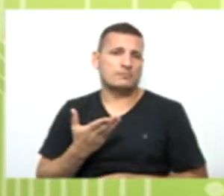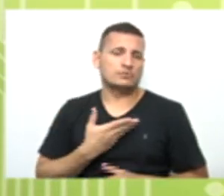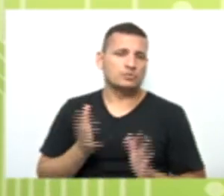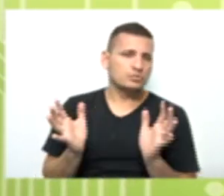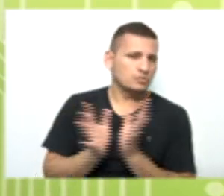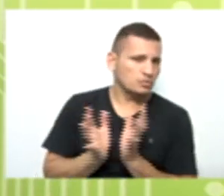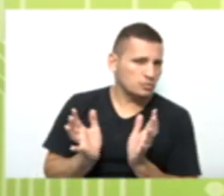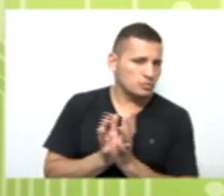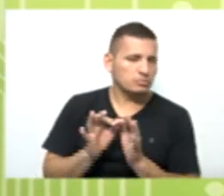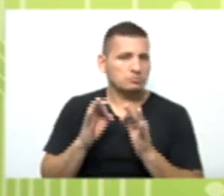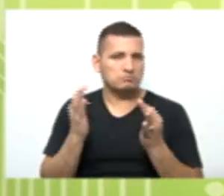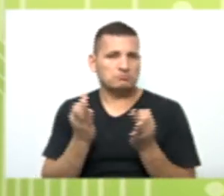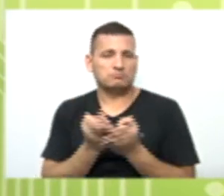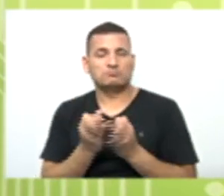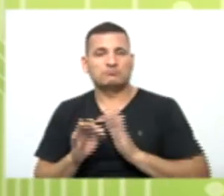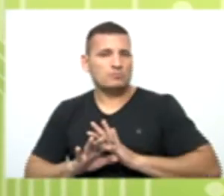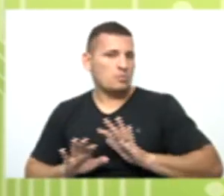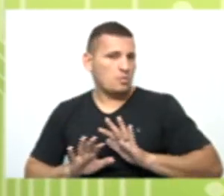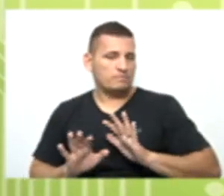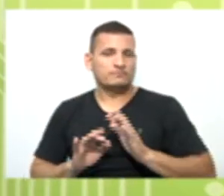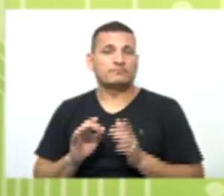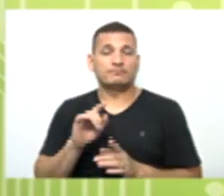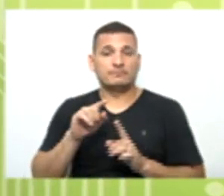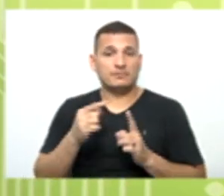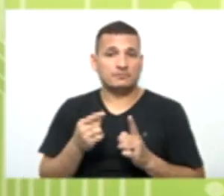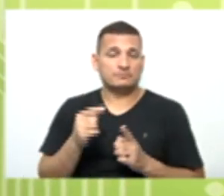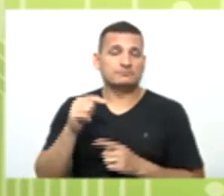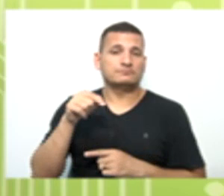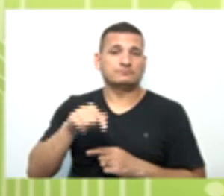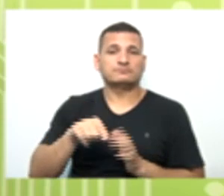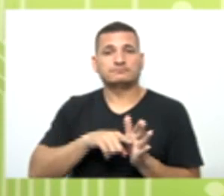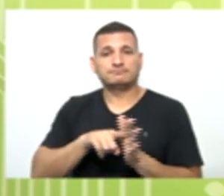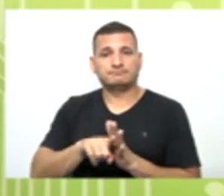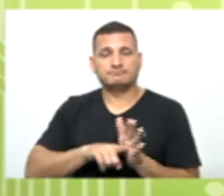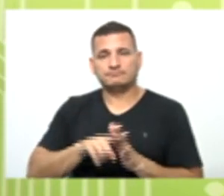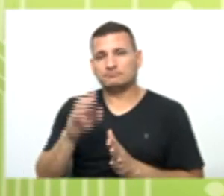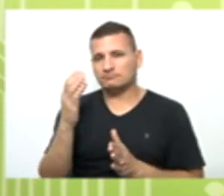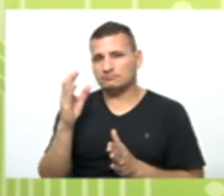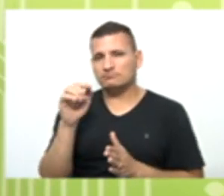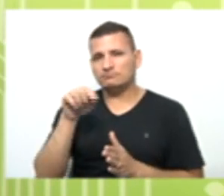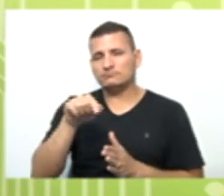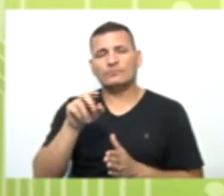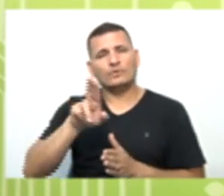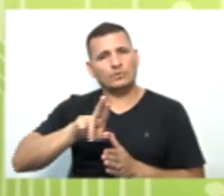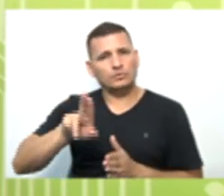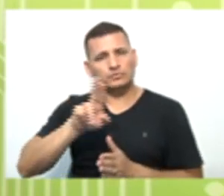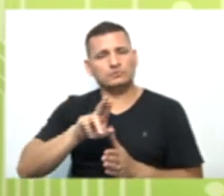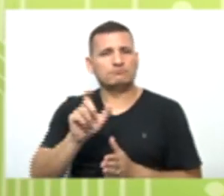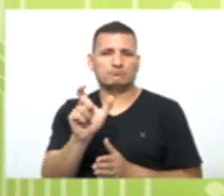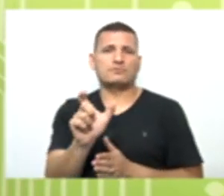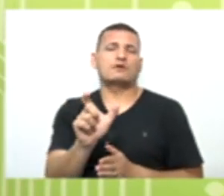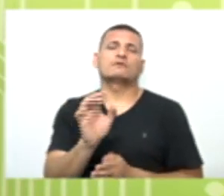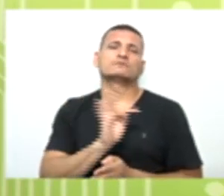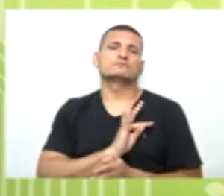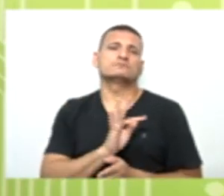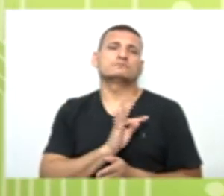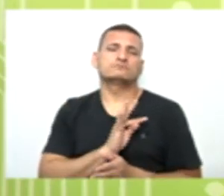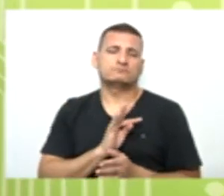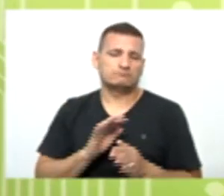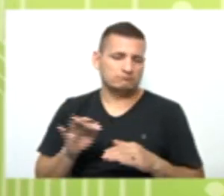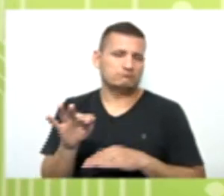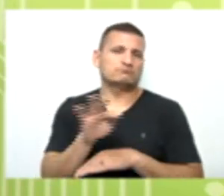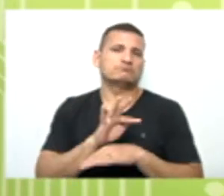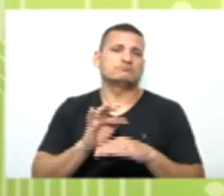familiares. Mas para a pesquisa científica, você aplica a redação científica. Então,